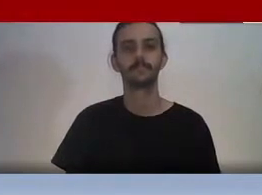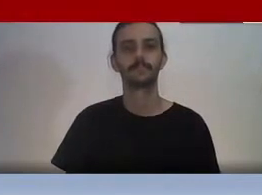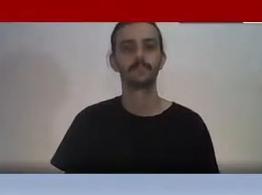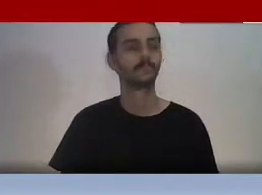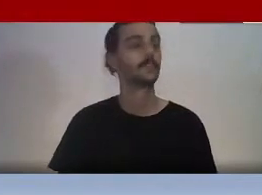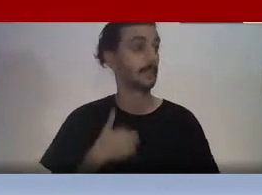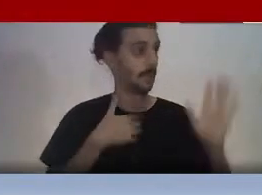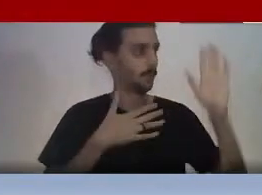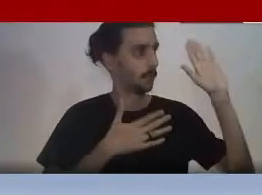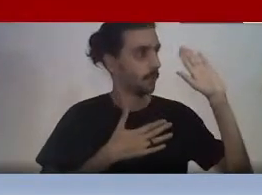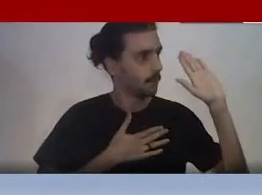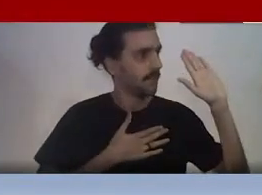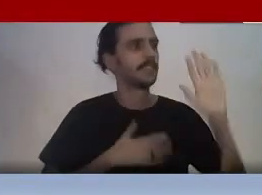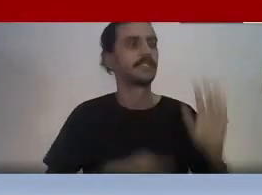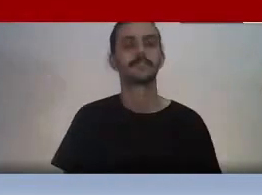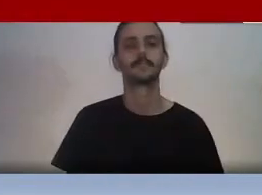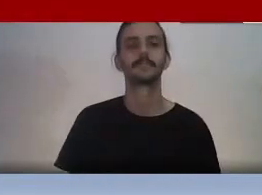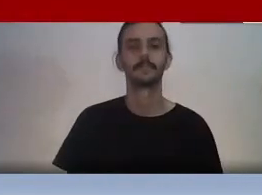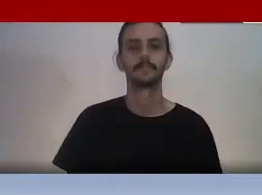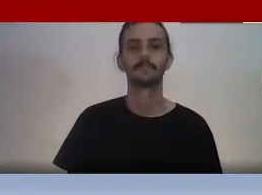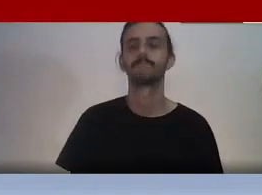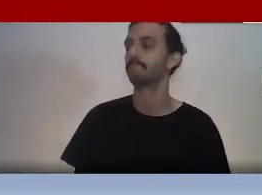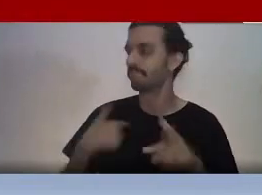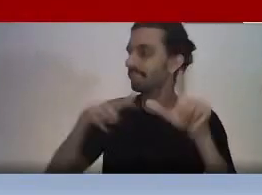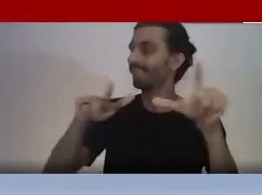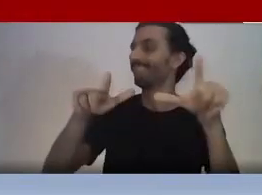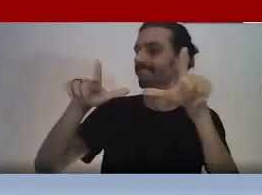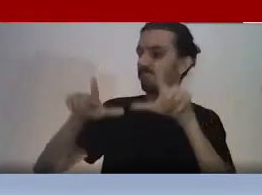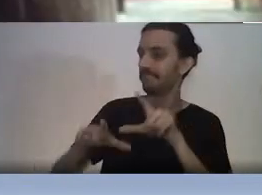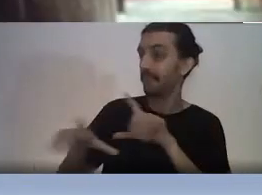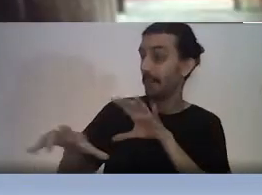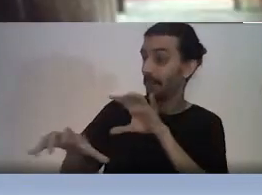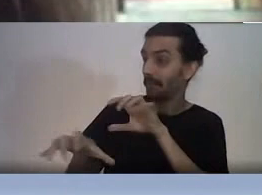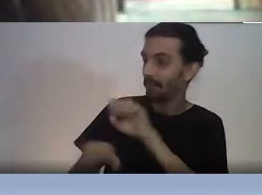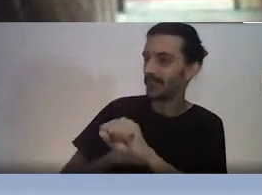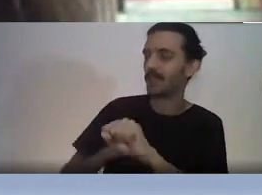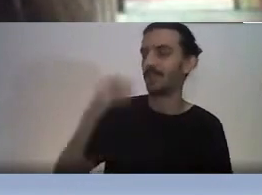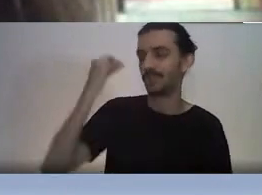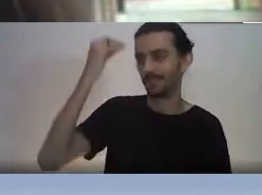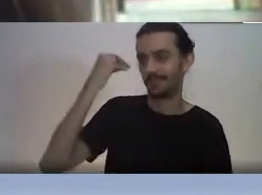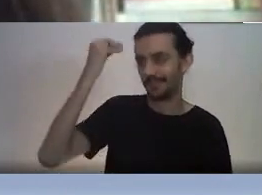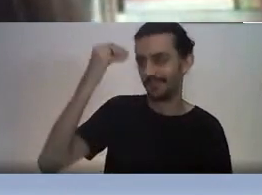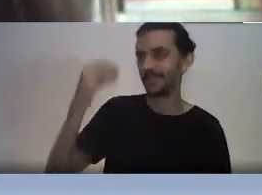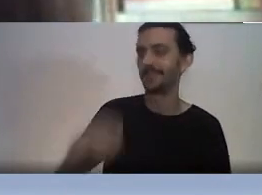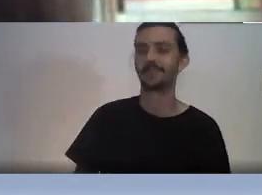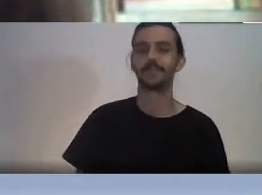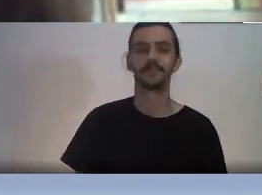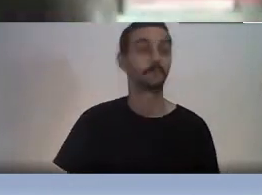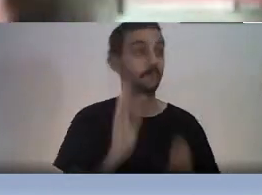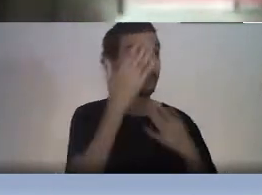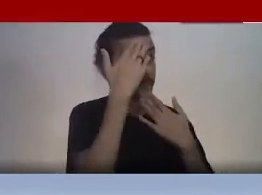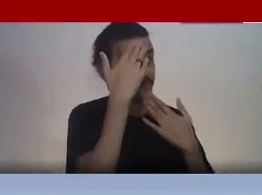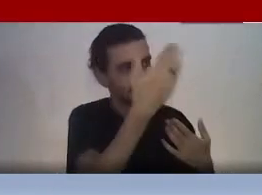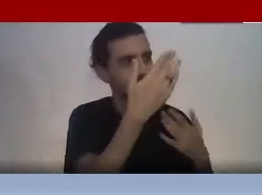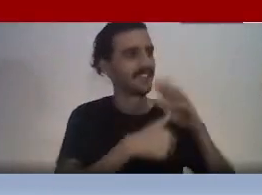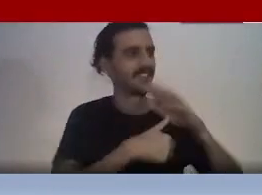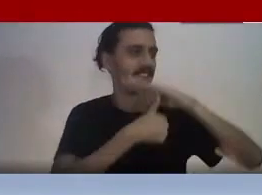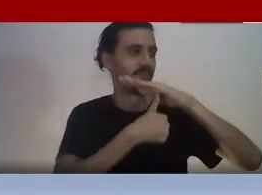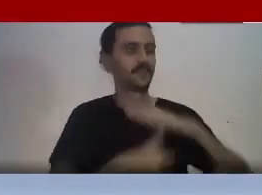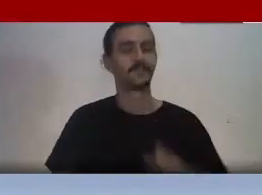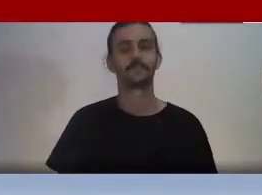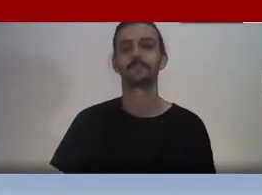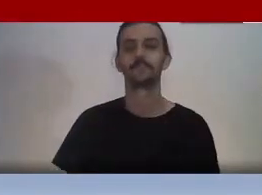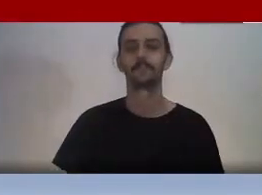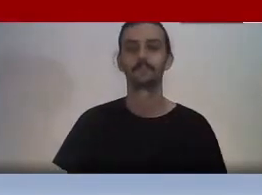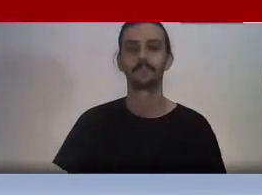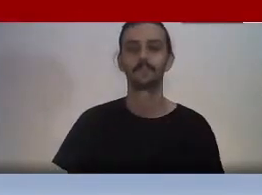Assim eu prometo. Eu lhe concedo o grau de psicóloga. Muito obrigada, reitora.